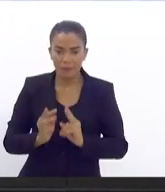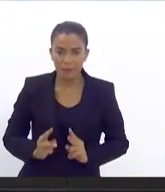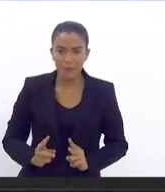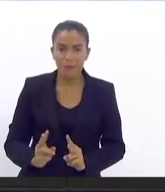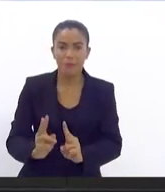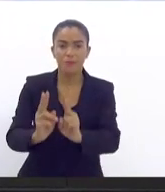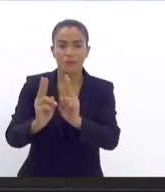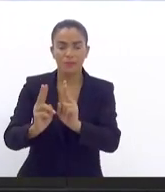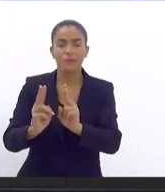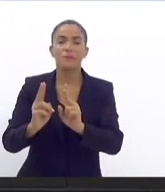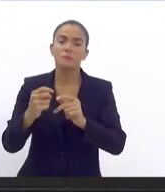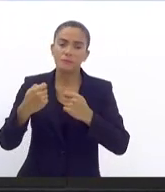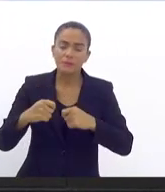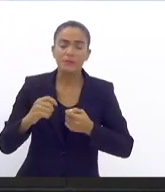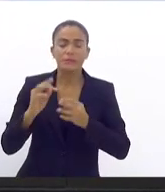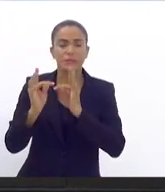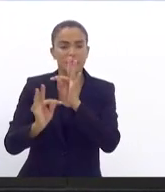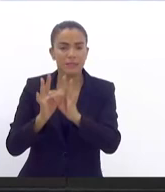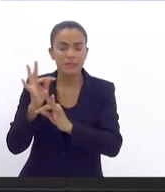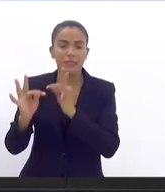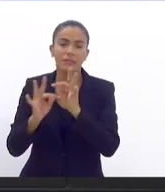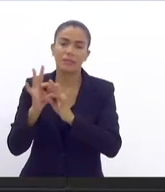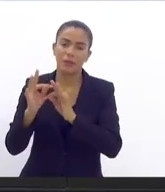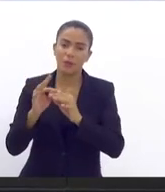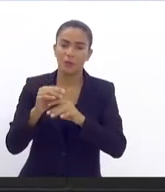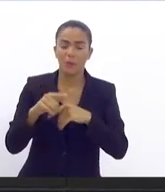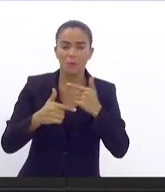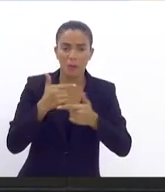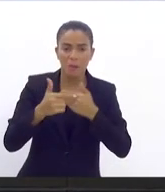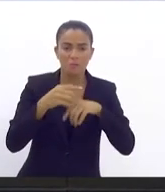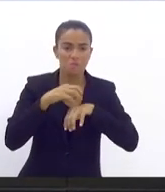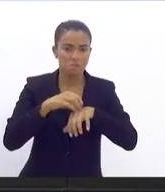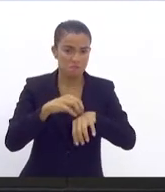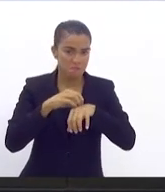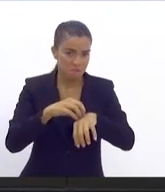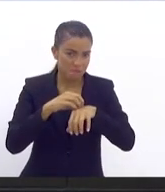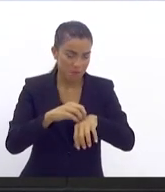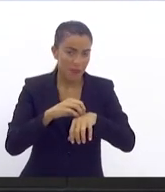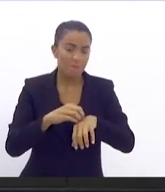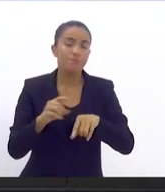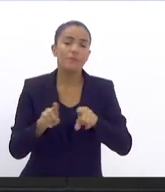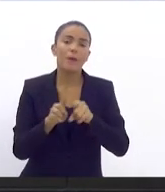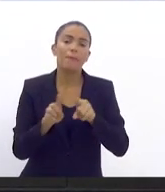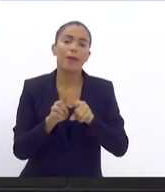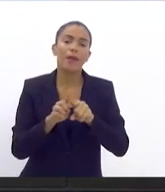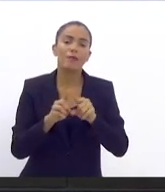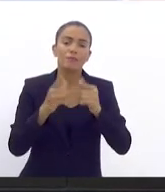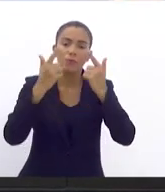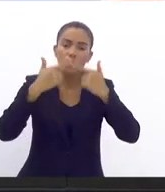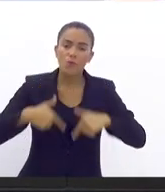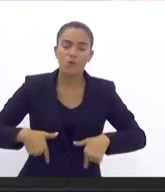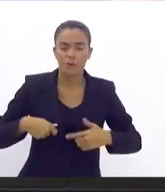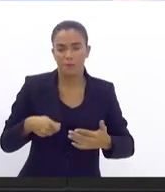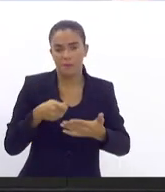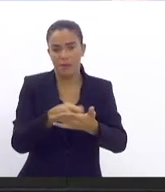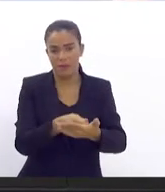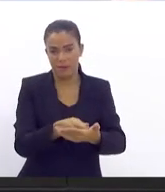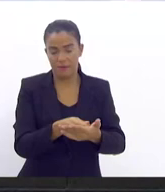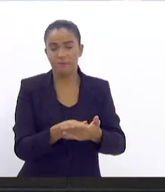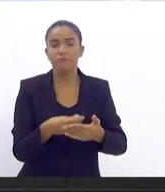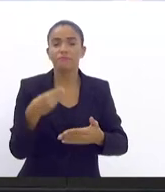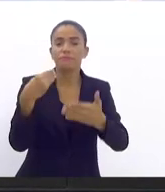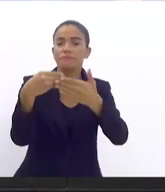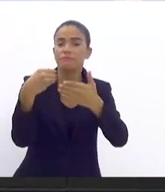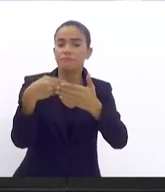que necessitem de sua terapia, o uso dos serviços de transporte coletivo de passageiros, a isenção do pagamento das tarifas mediante a apresentação de